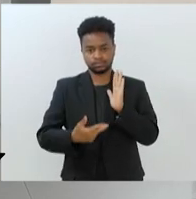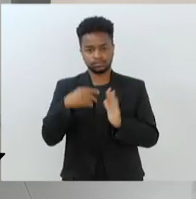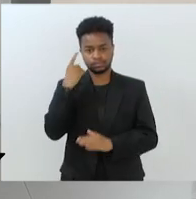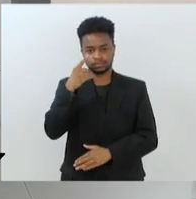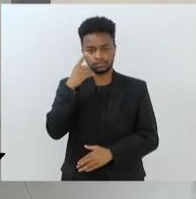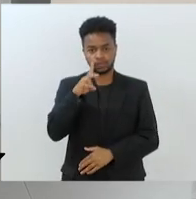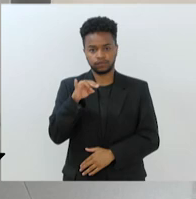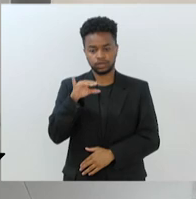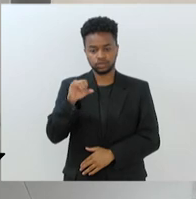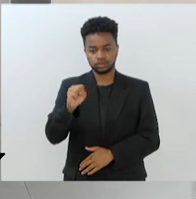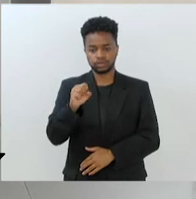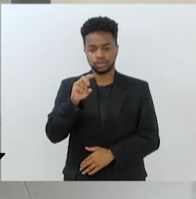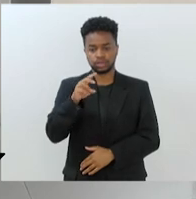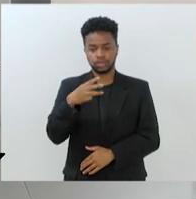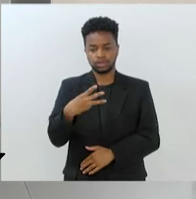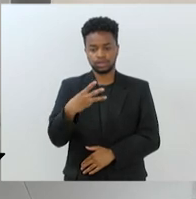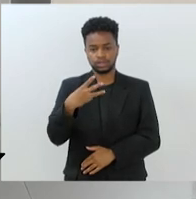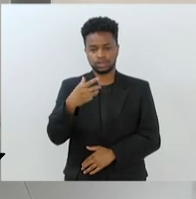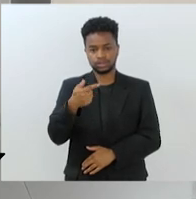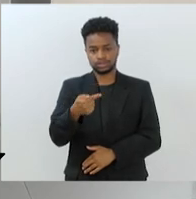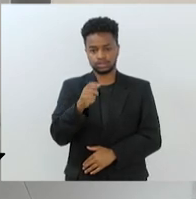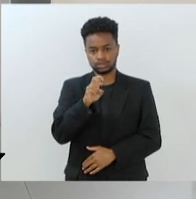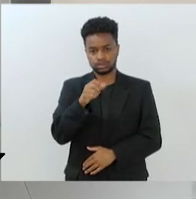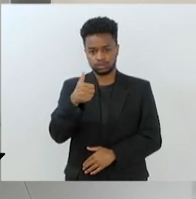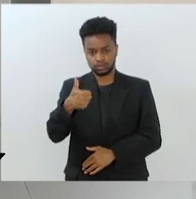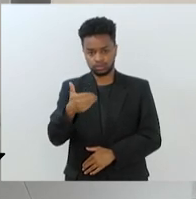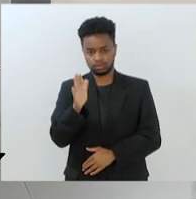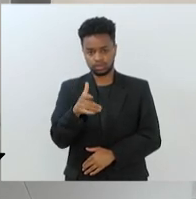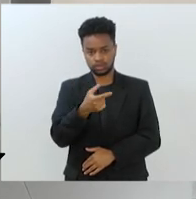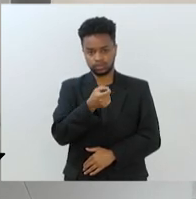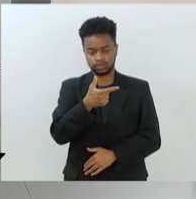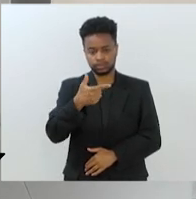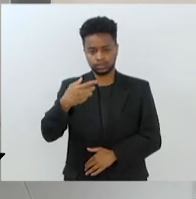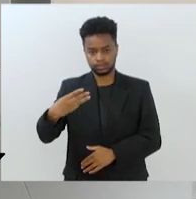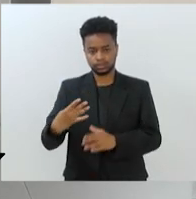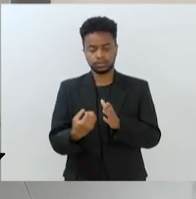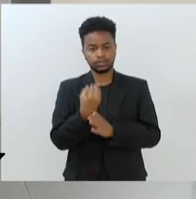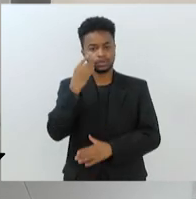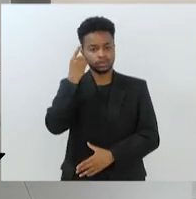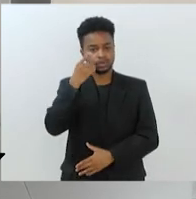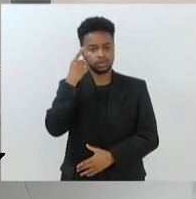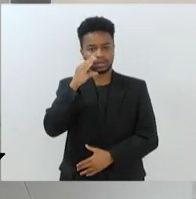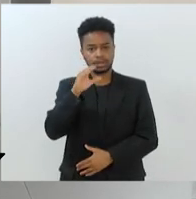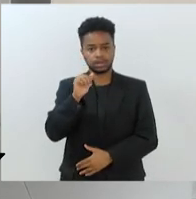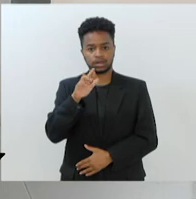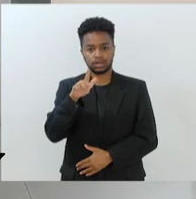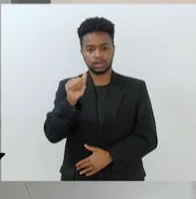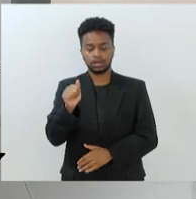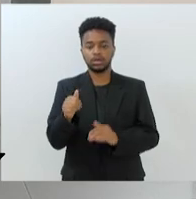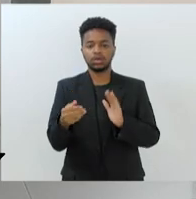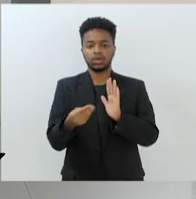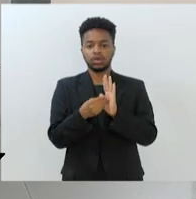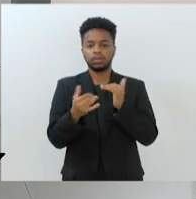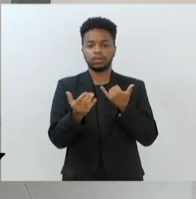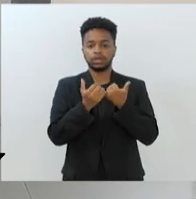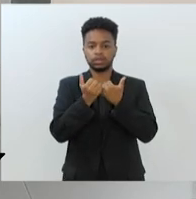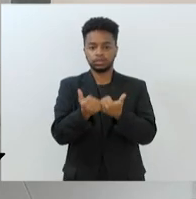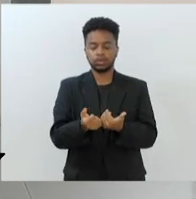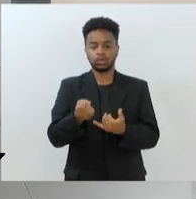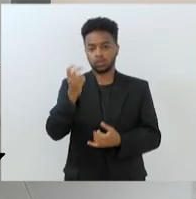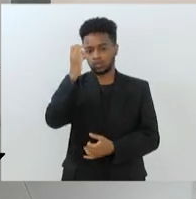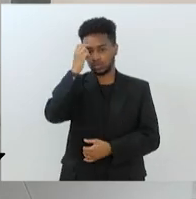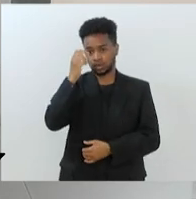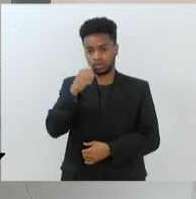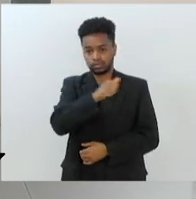de lei 3751 de 24, de autoria da deputada Carla Machado, que declara patrimônio cultural e material do Estado do Rio de Janeiro, Circuito Junino,